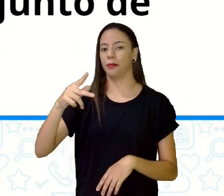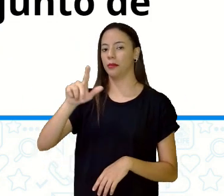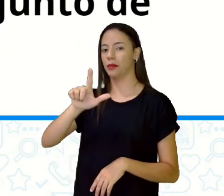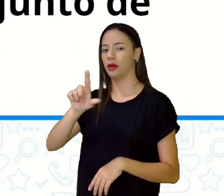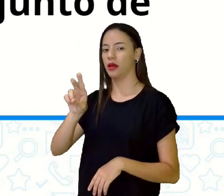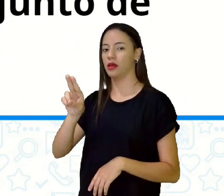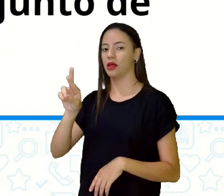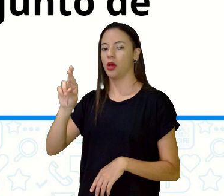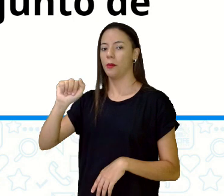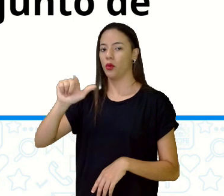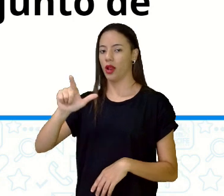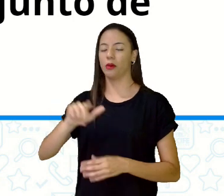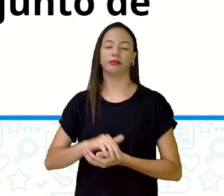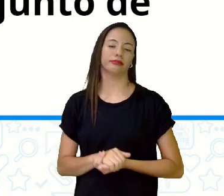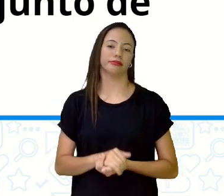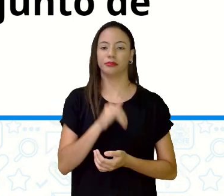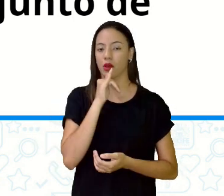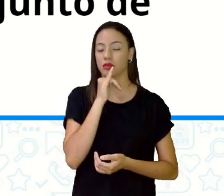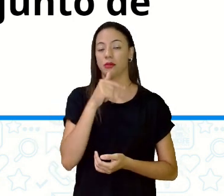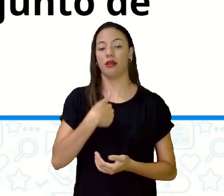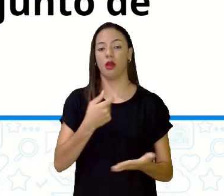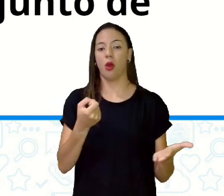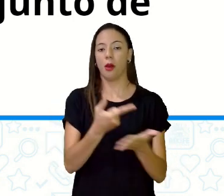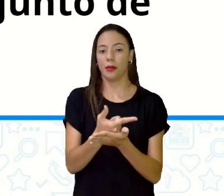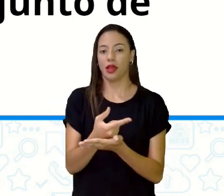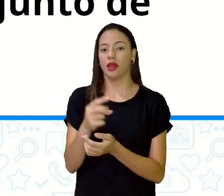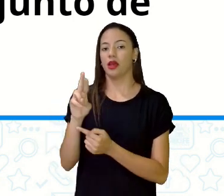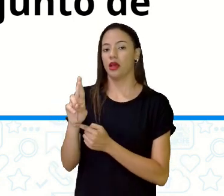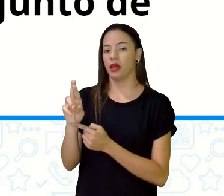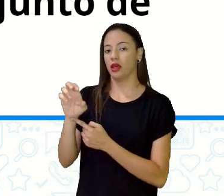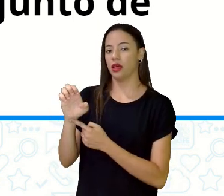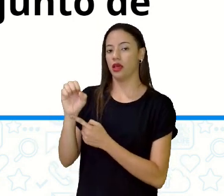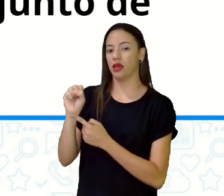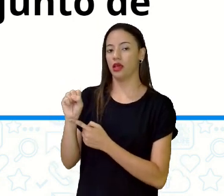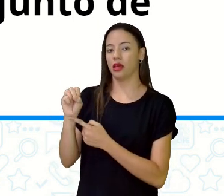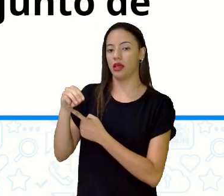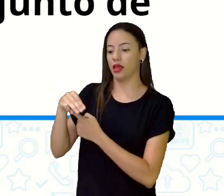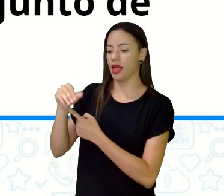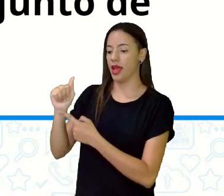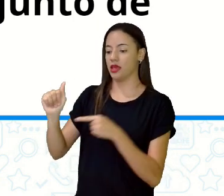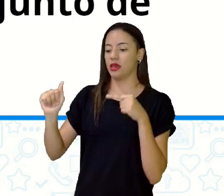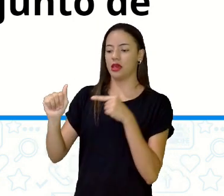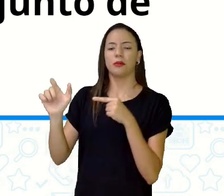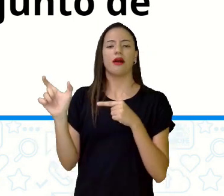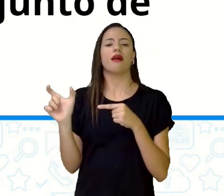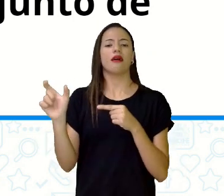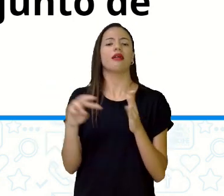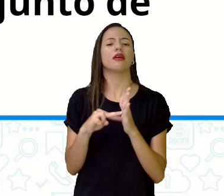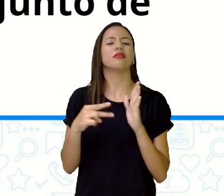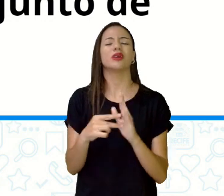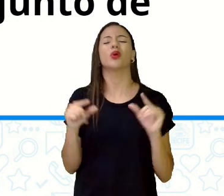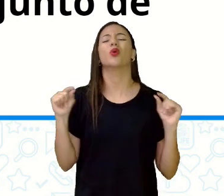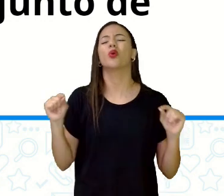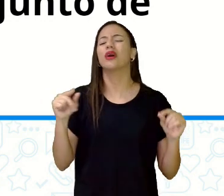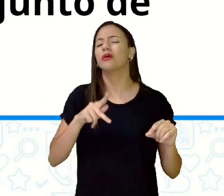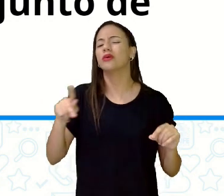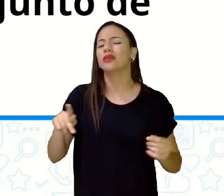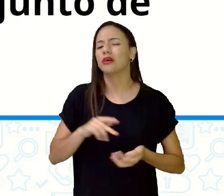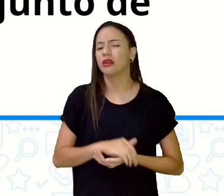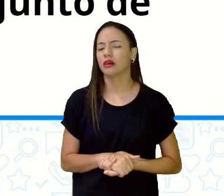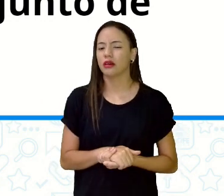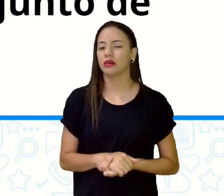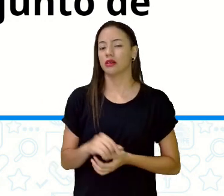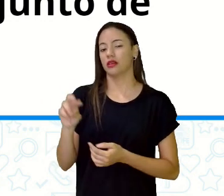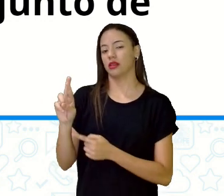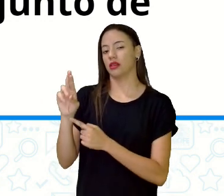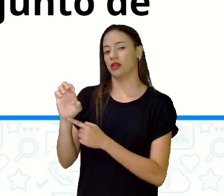Exemplo, resma. Eu comprei uma resma. Resma significa o quê, professora Casey? Resma é a